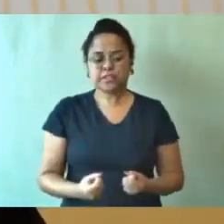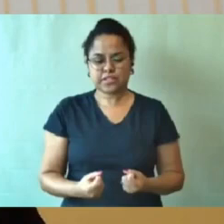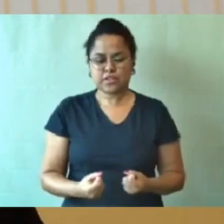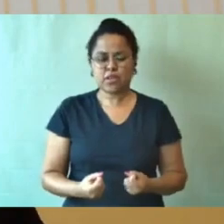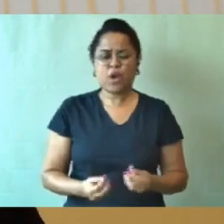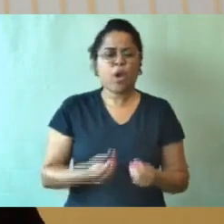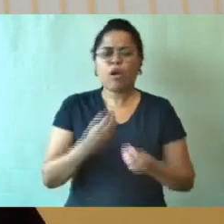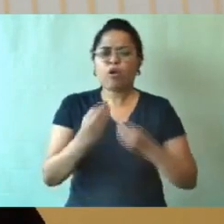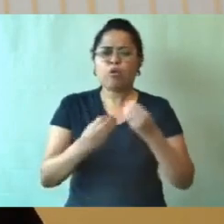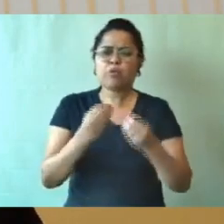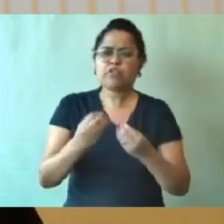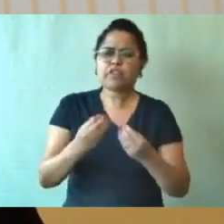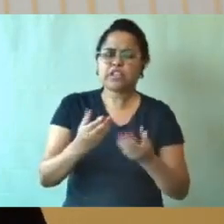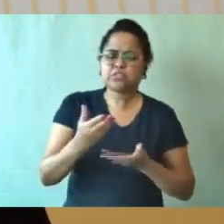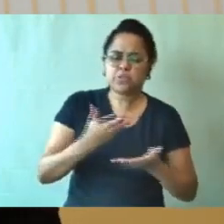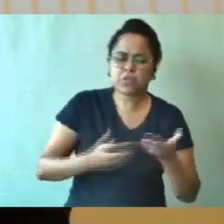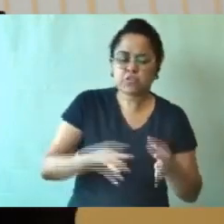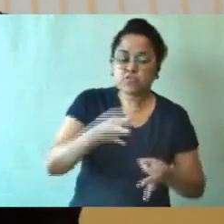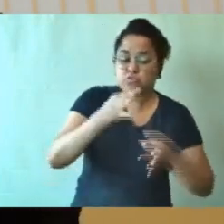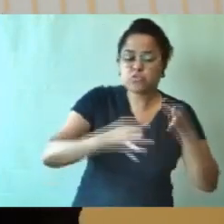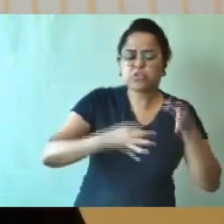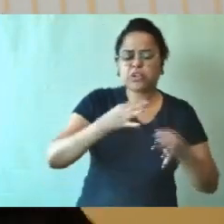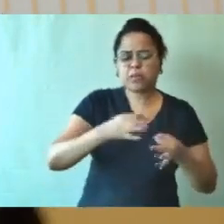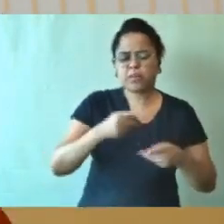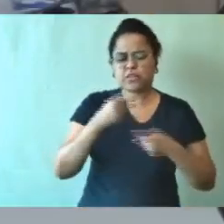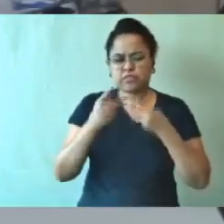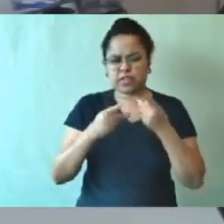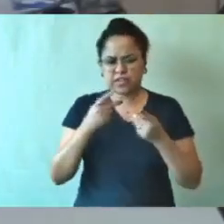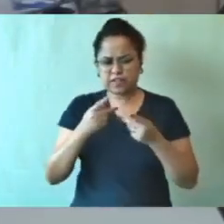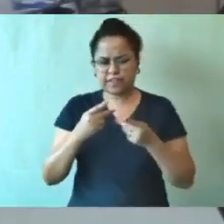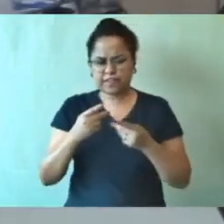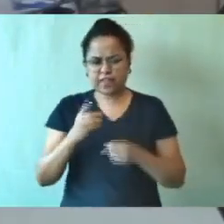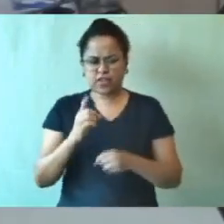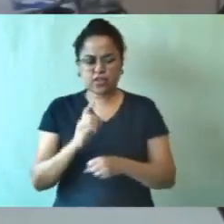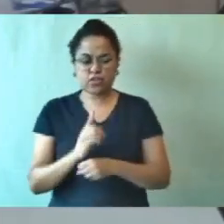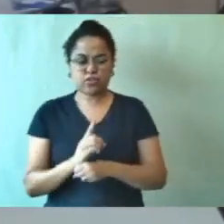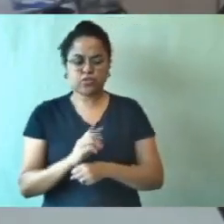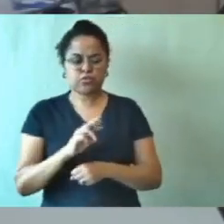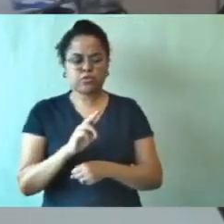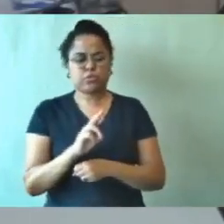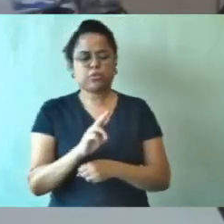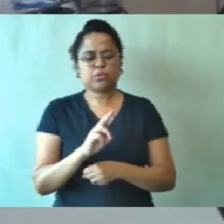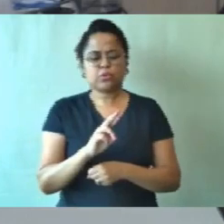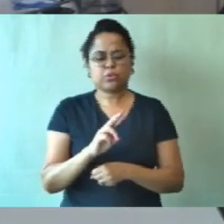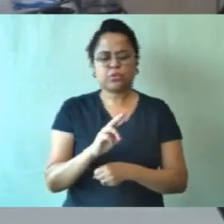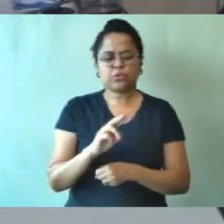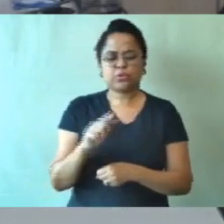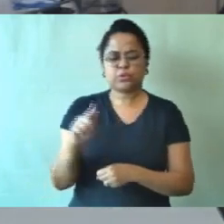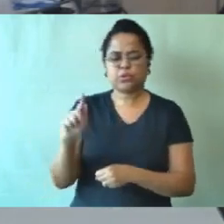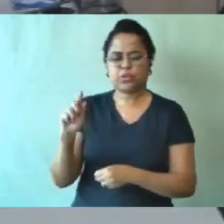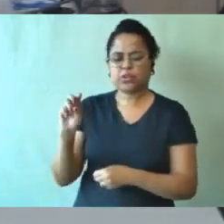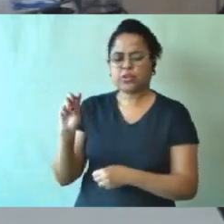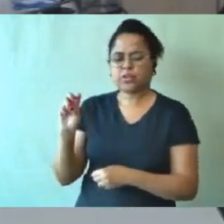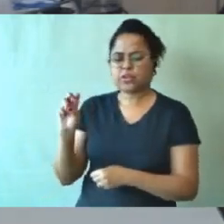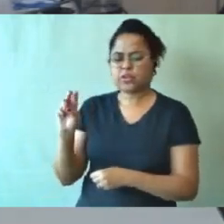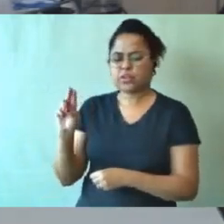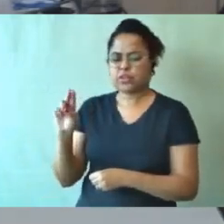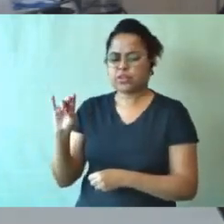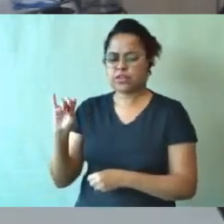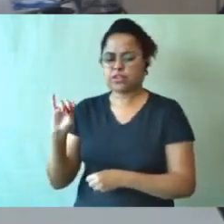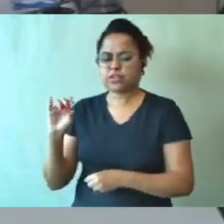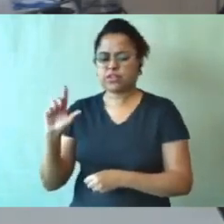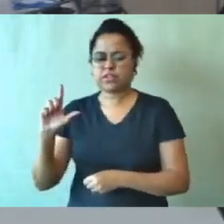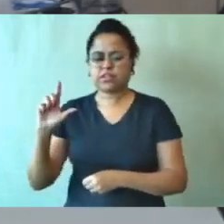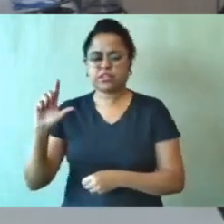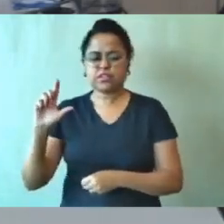transação? Juridicamente falando, doutor Guilherme. Qual que é o doutor instrumento? Doutor Guilherme, o senhor poderia se enquadrar dentro da Câmara? Porque a gente precisa